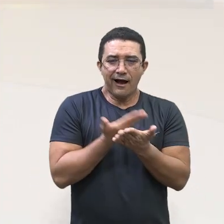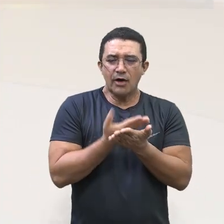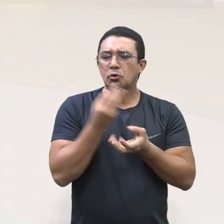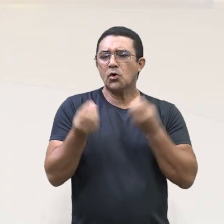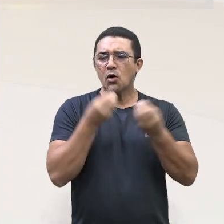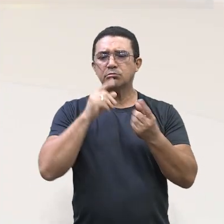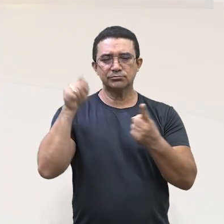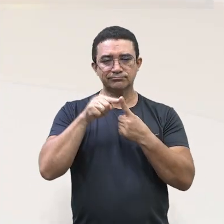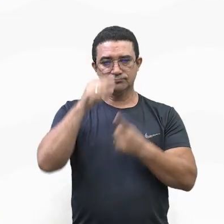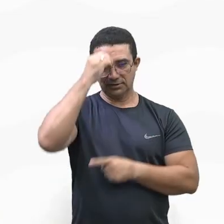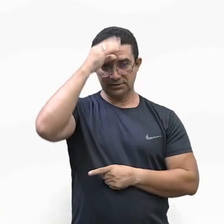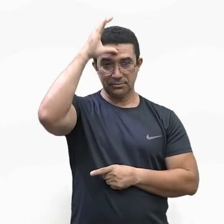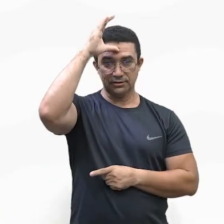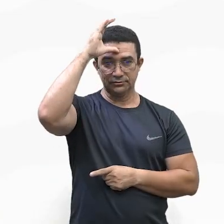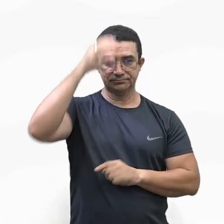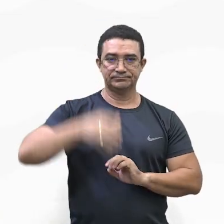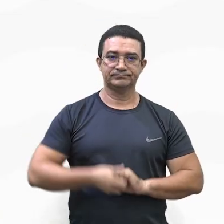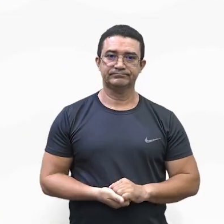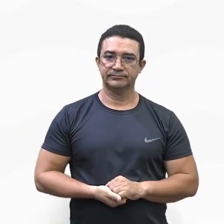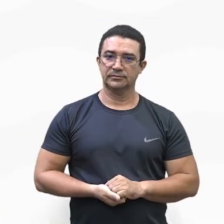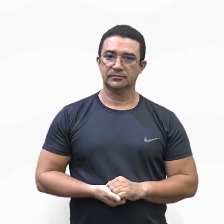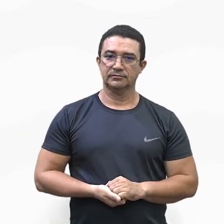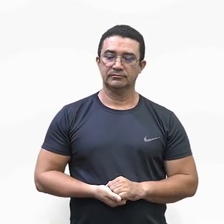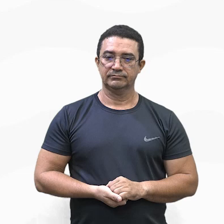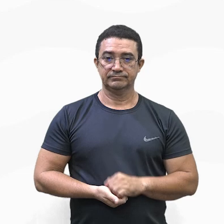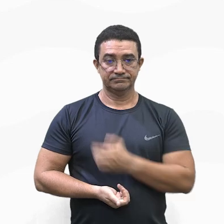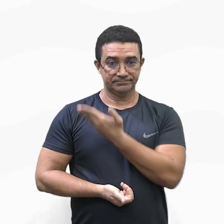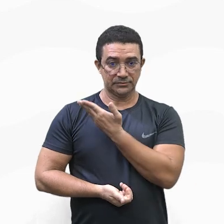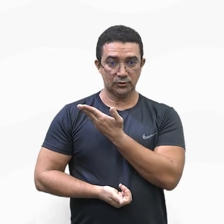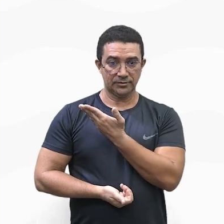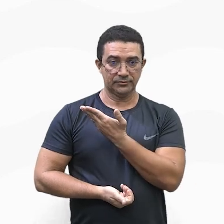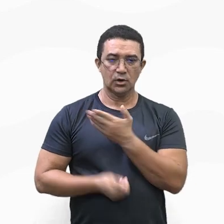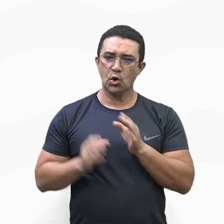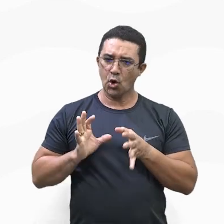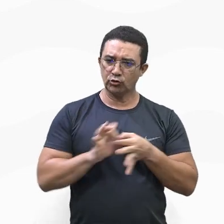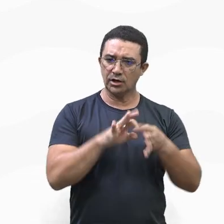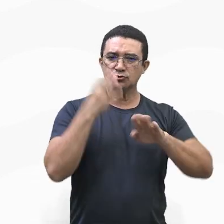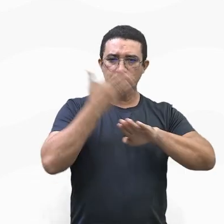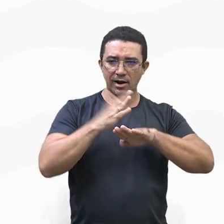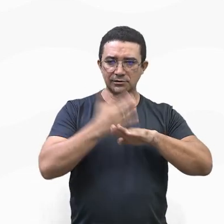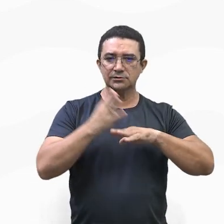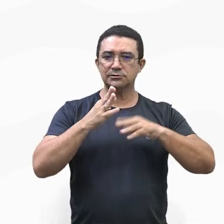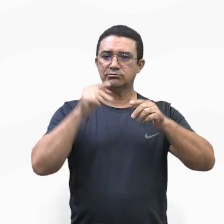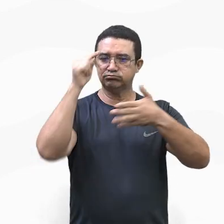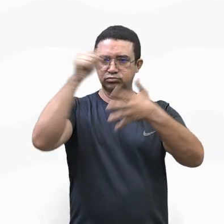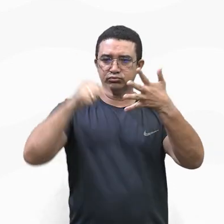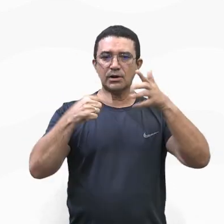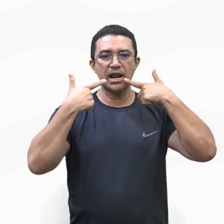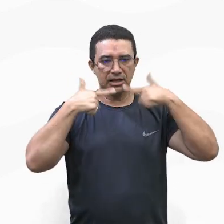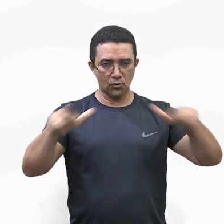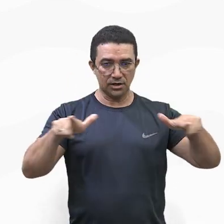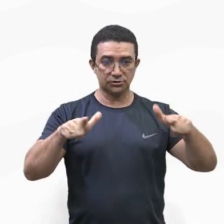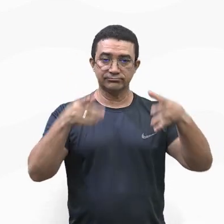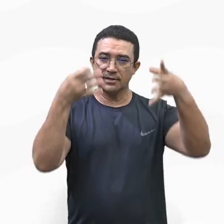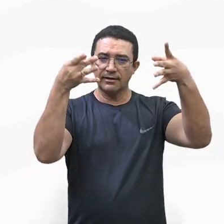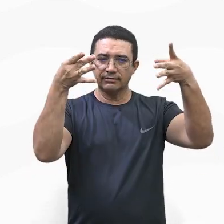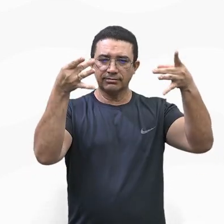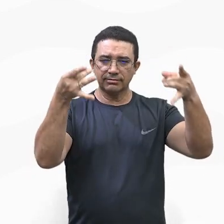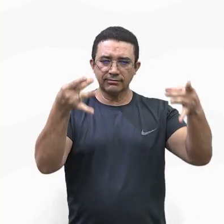objeto de conhecimento? Então, nosso objeto de conhecimento, contextos, práticas e elementos das linguagens.